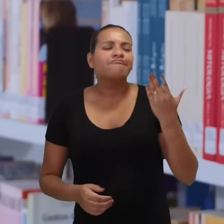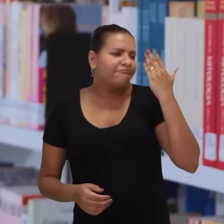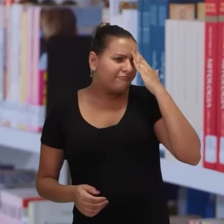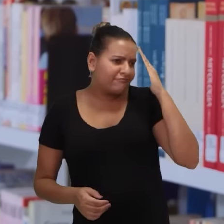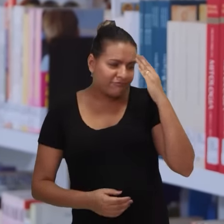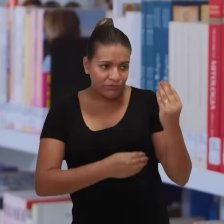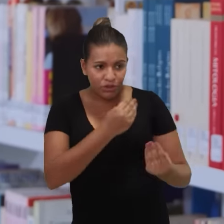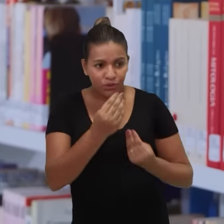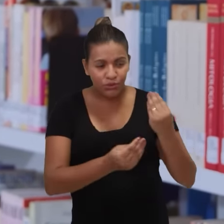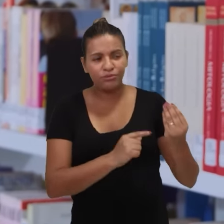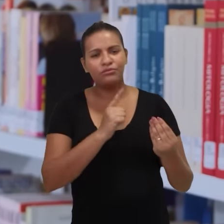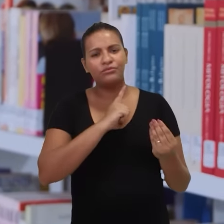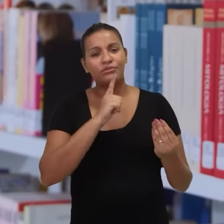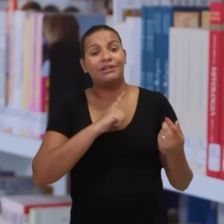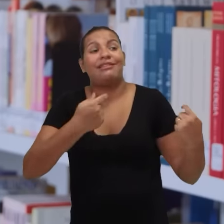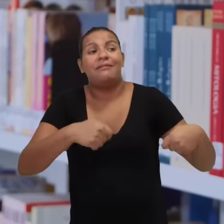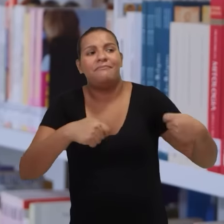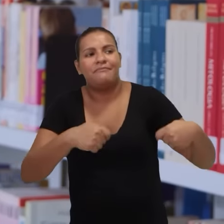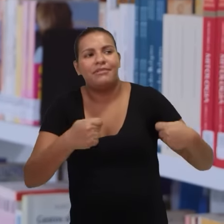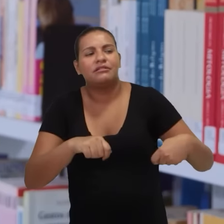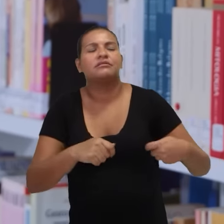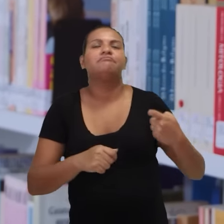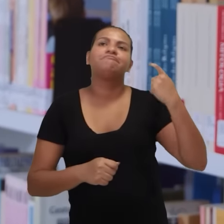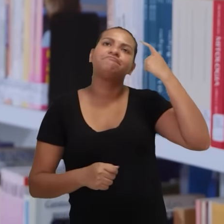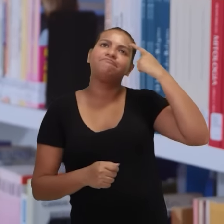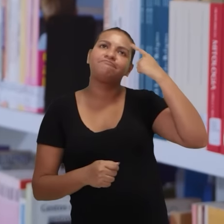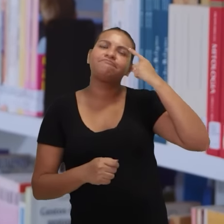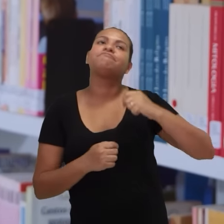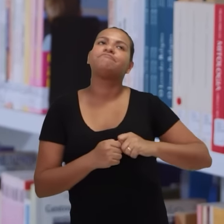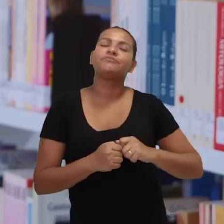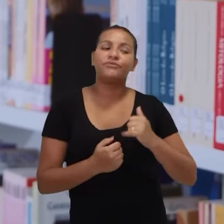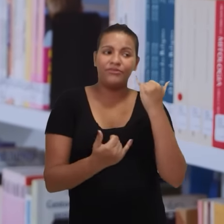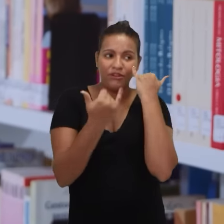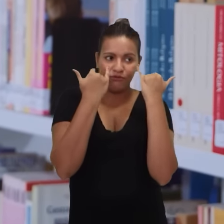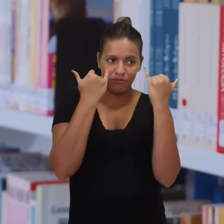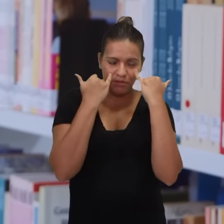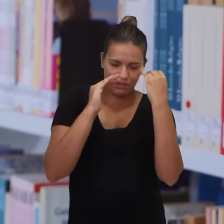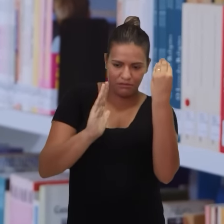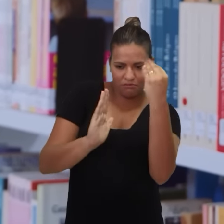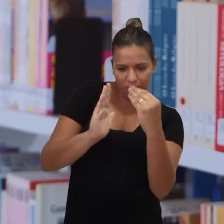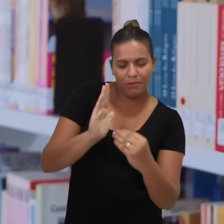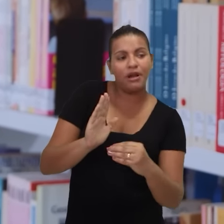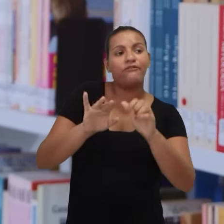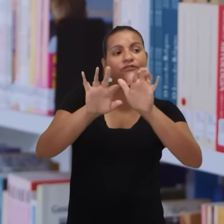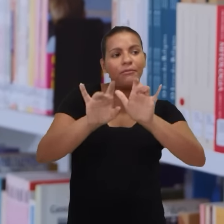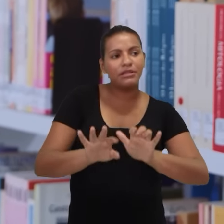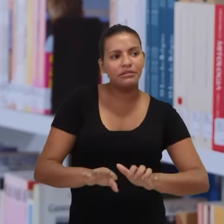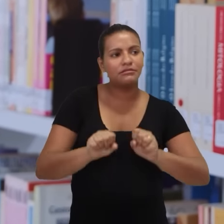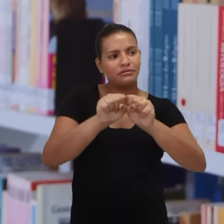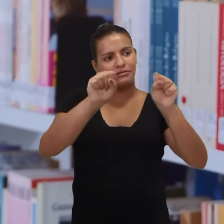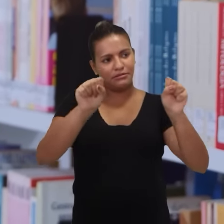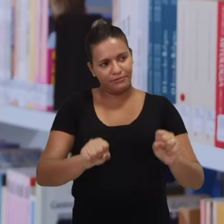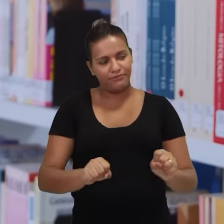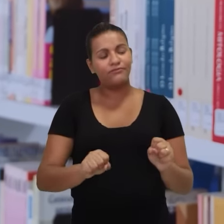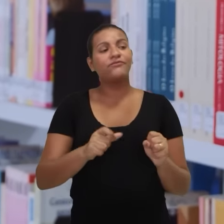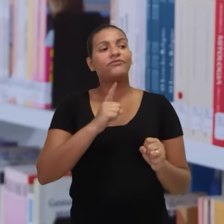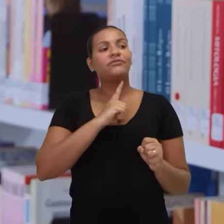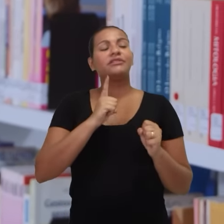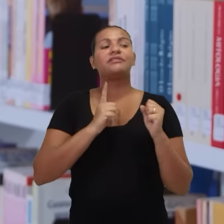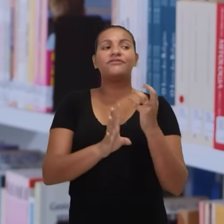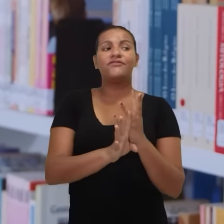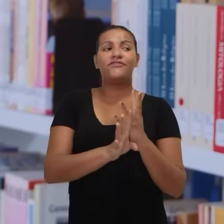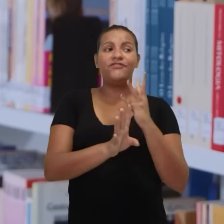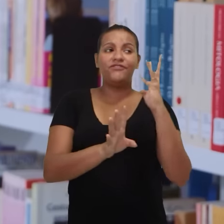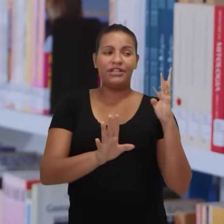demanda. E aí o que a gente fez foi informatizar toda a demanda e criar uma fila pública para que todo pai, toda mãe da